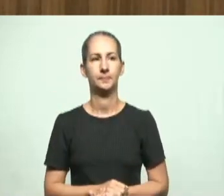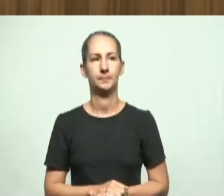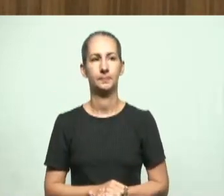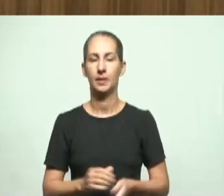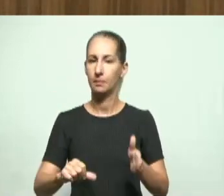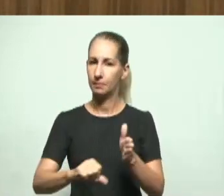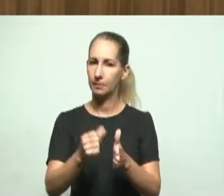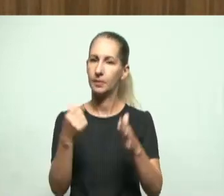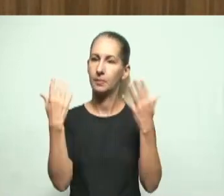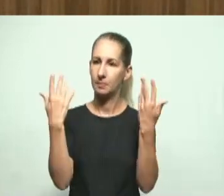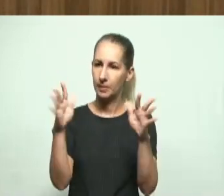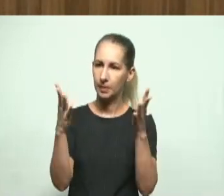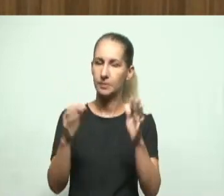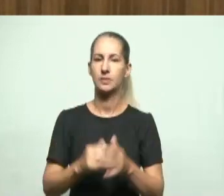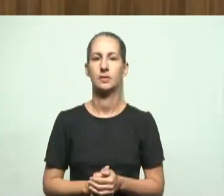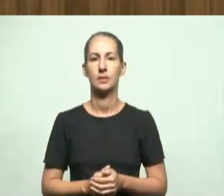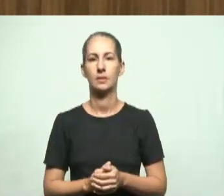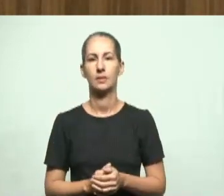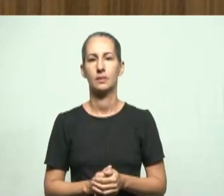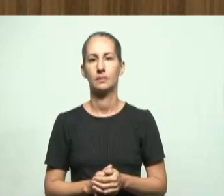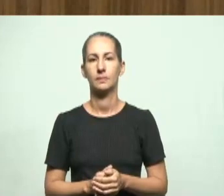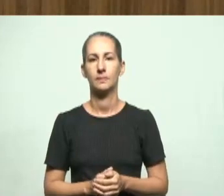Primeiro aqui eu quero parabenizar as palavras